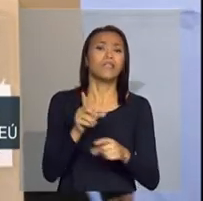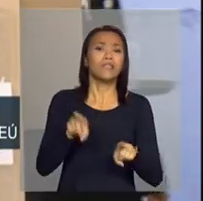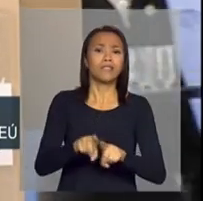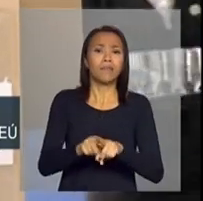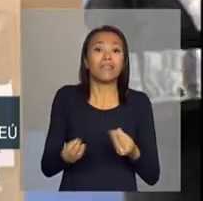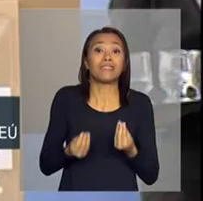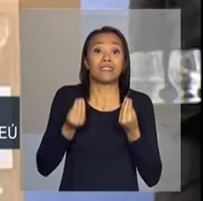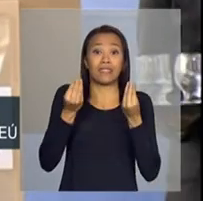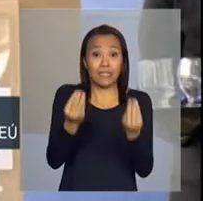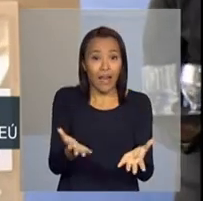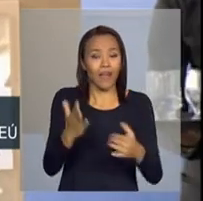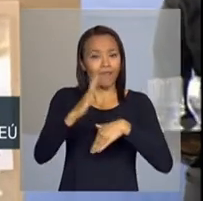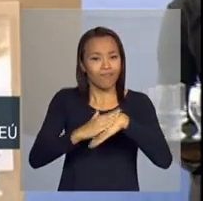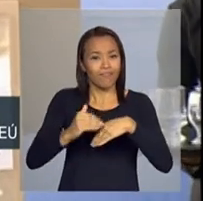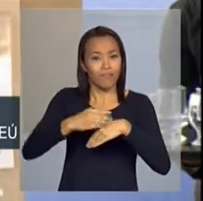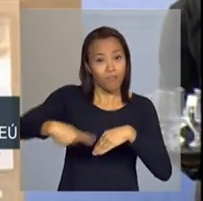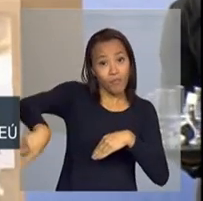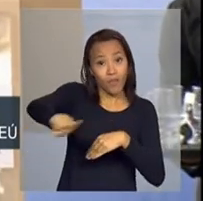generosidade dos que